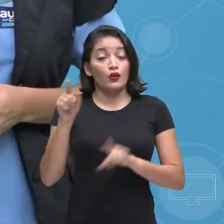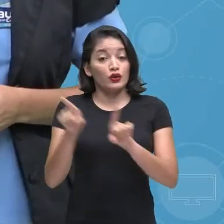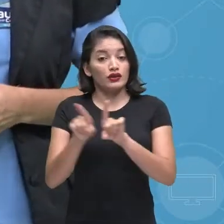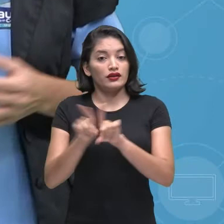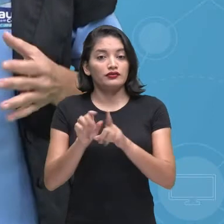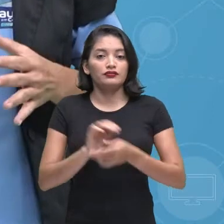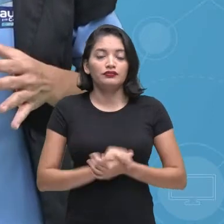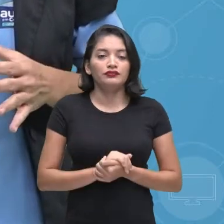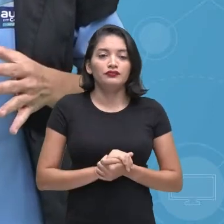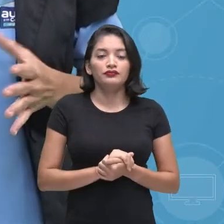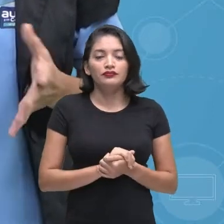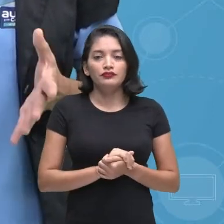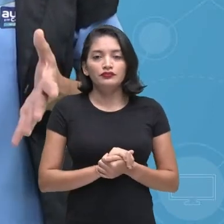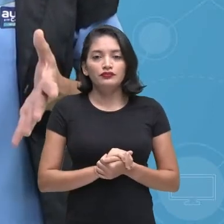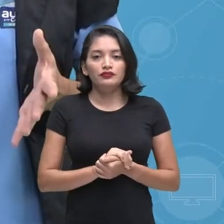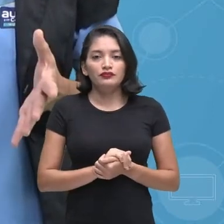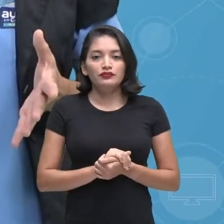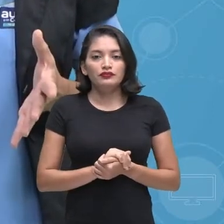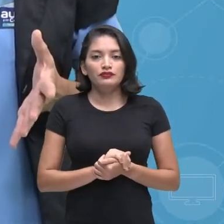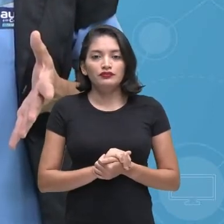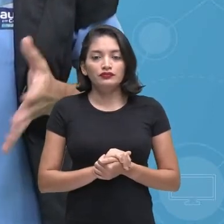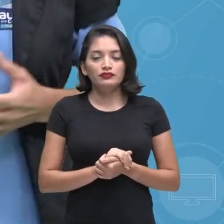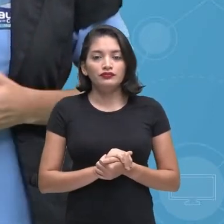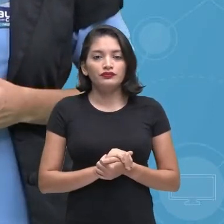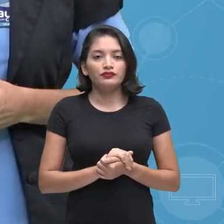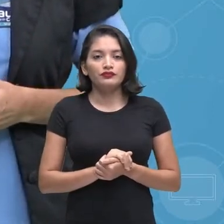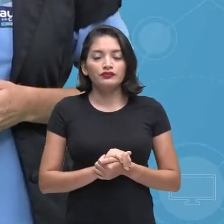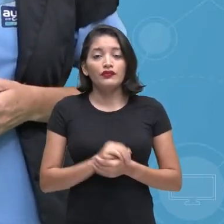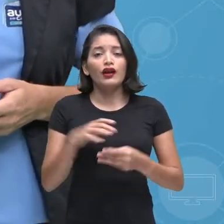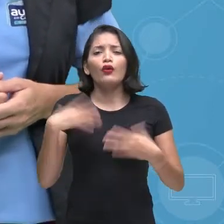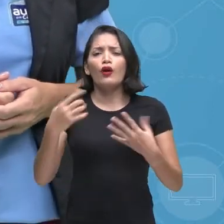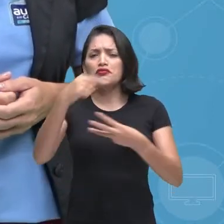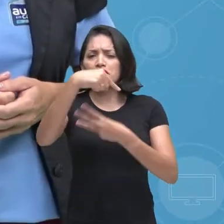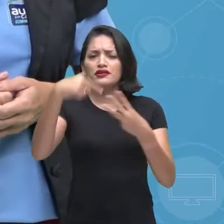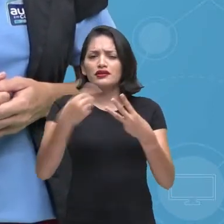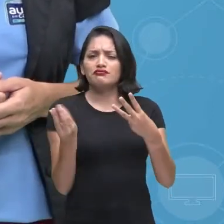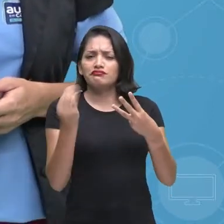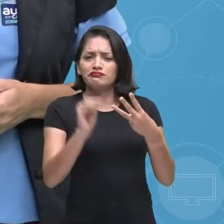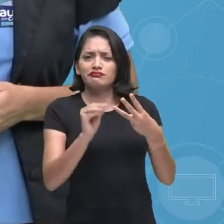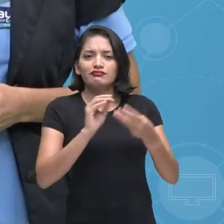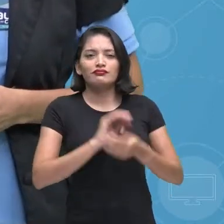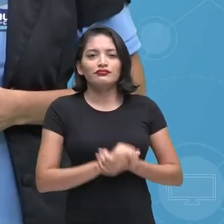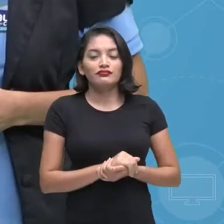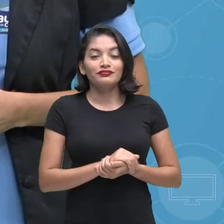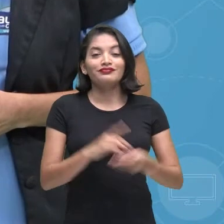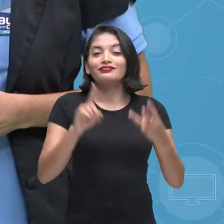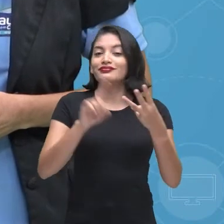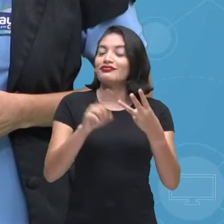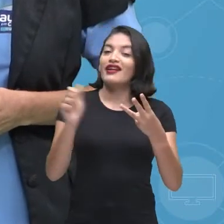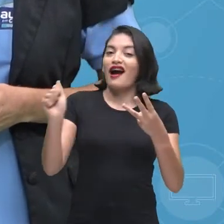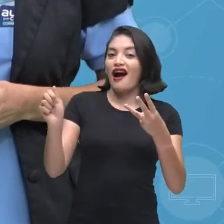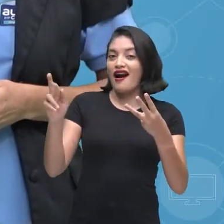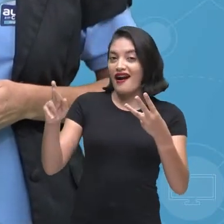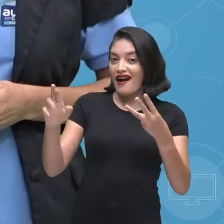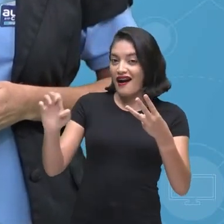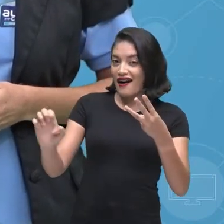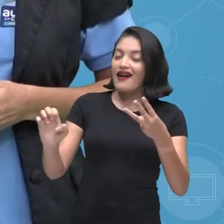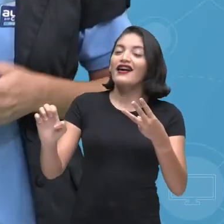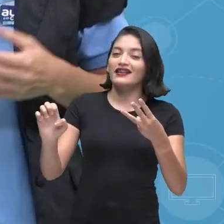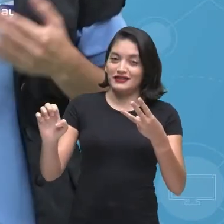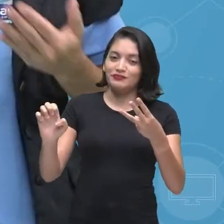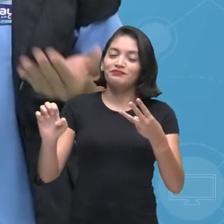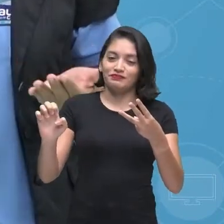aqui vem estudem e me is War vamos ver e vem are